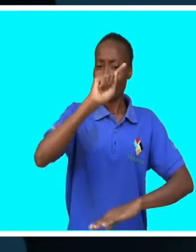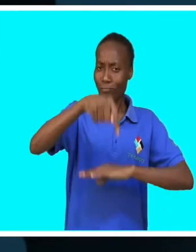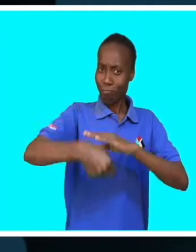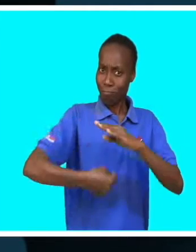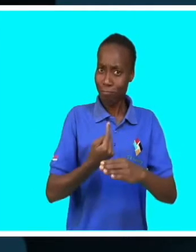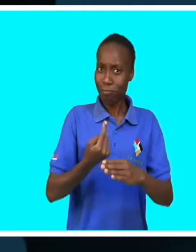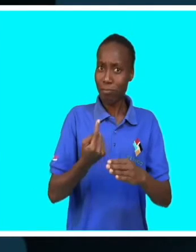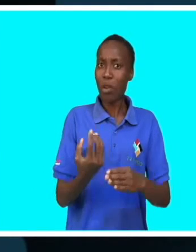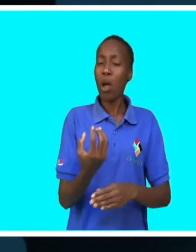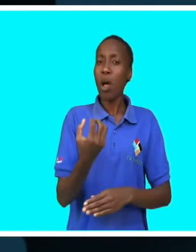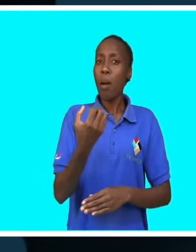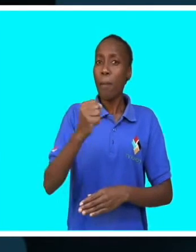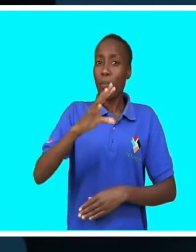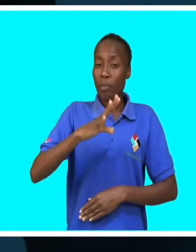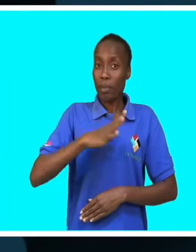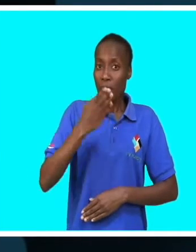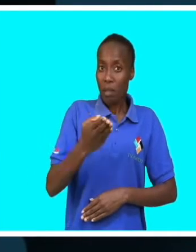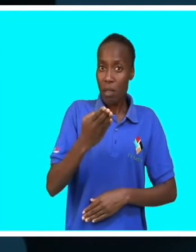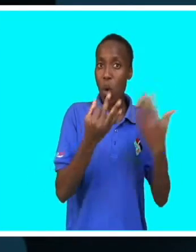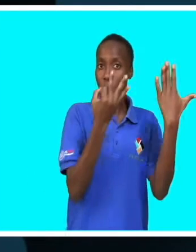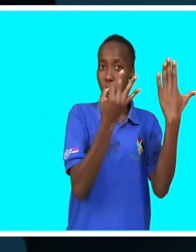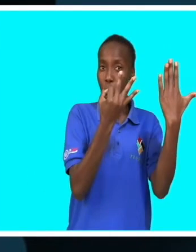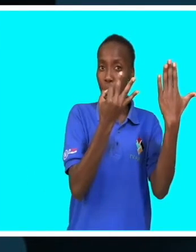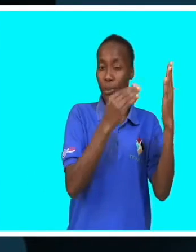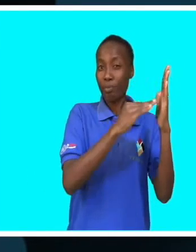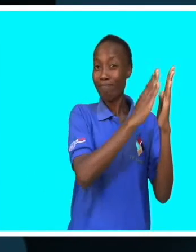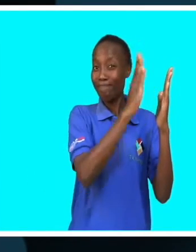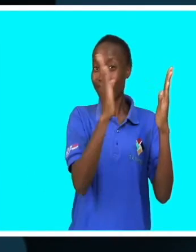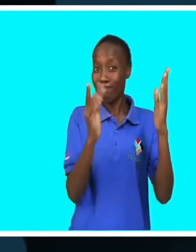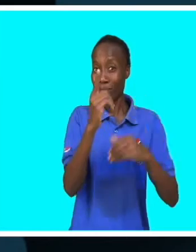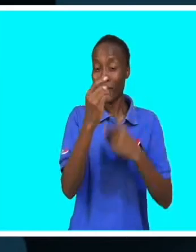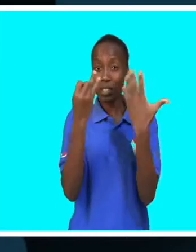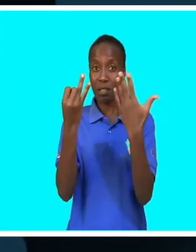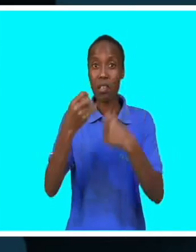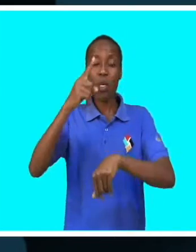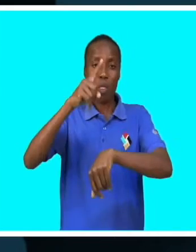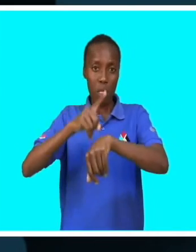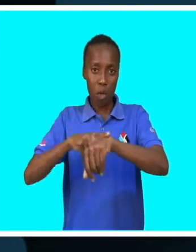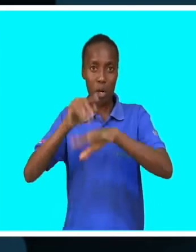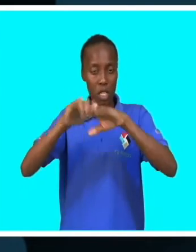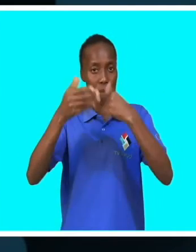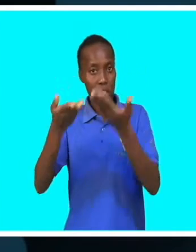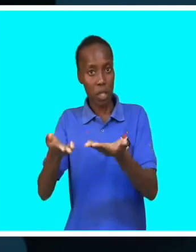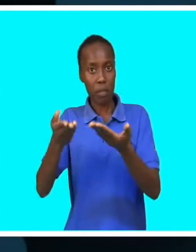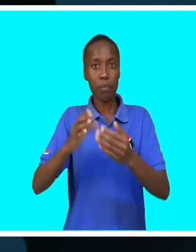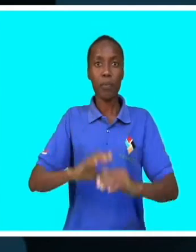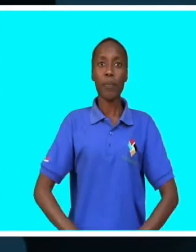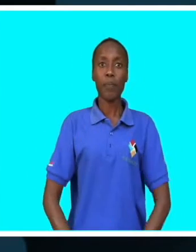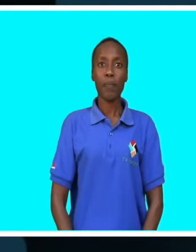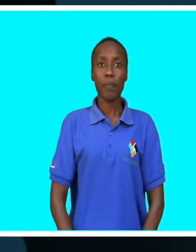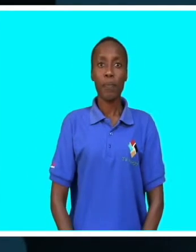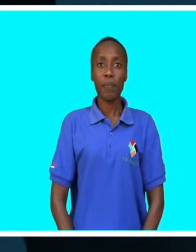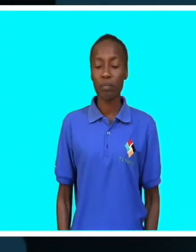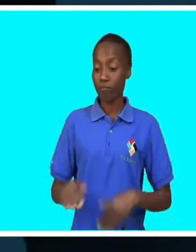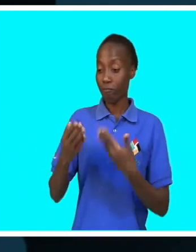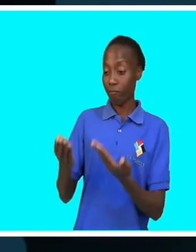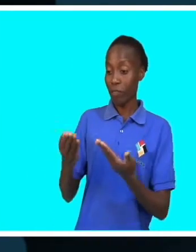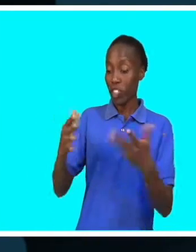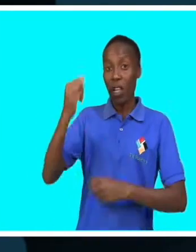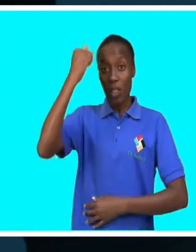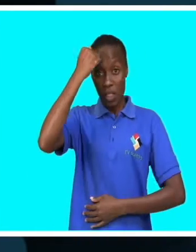é uma questão de nos aparecer. Nós estamos aqui das 8h até as 17h.